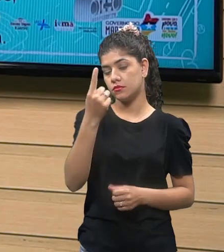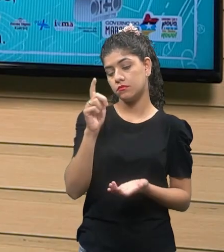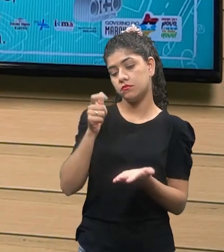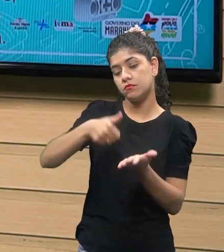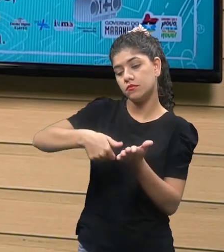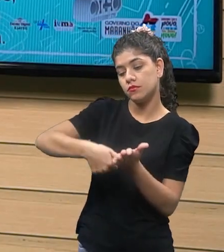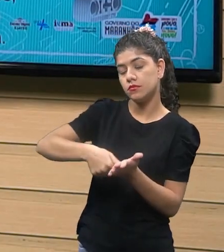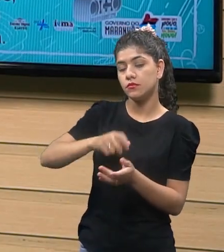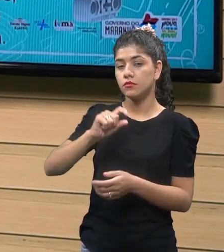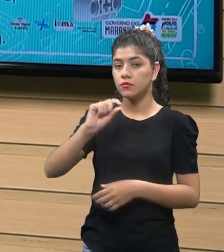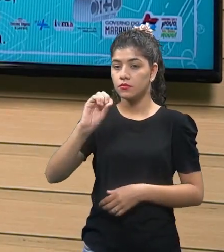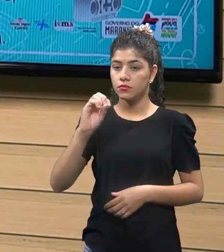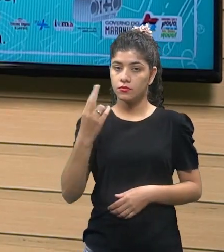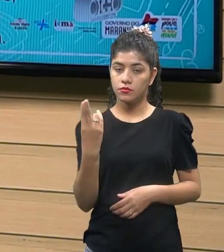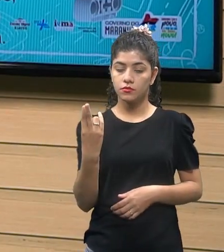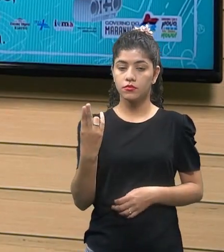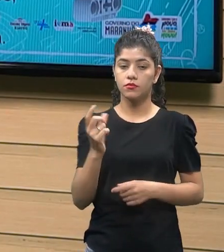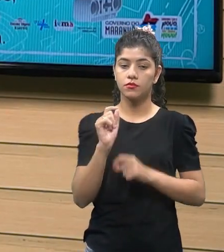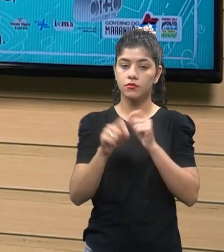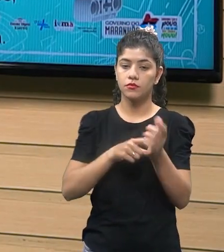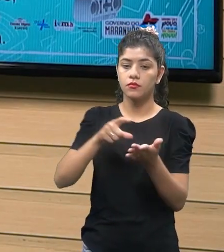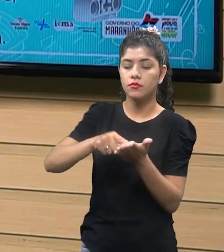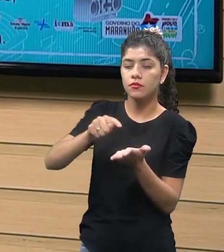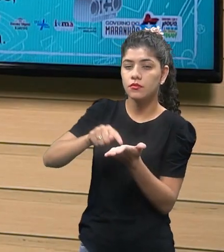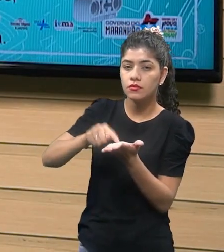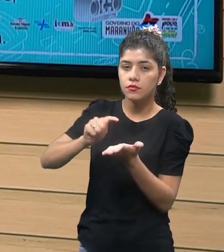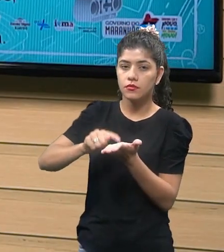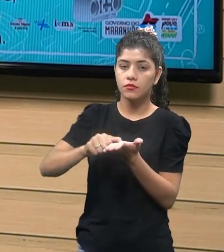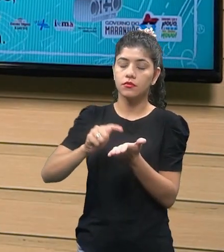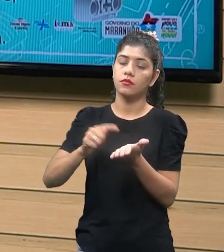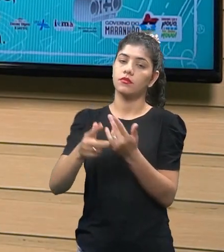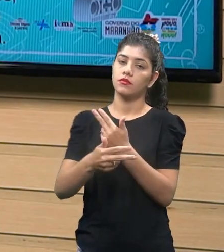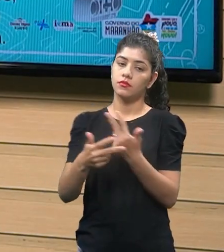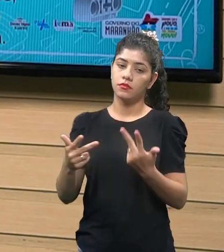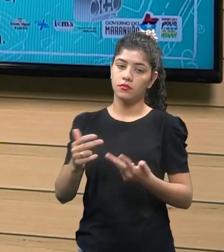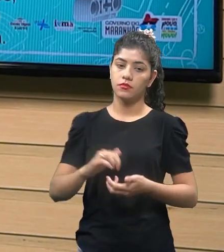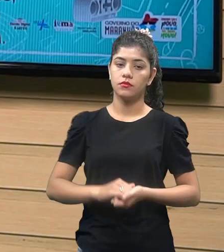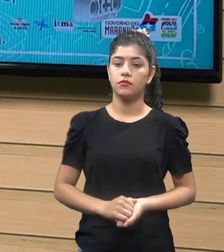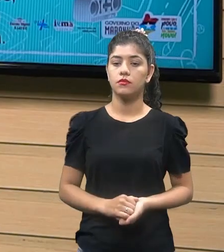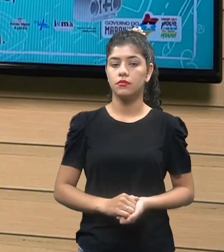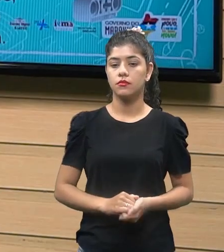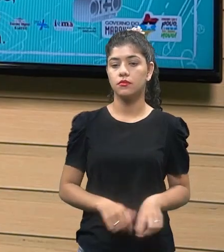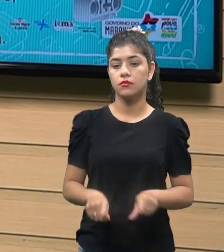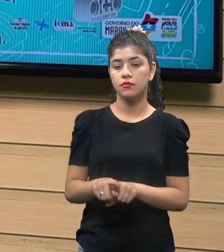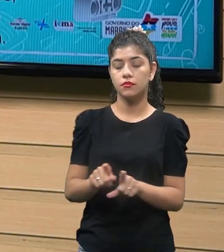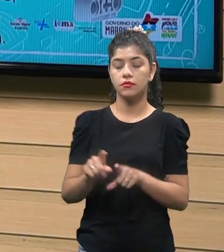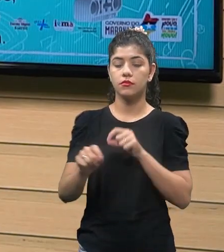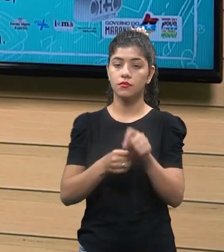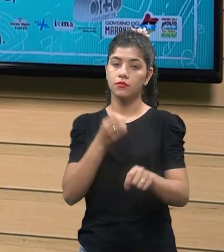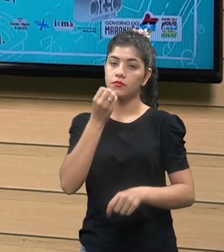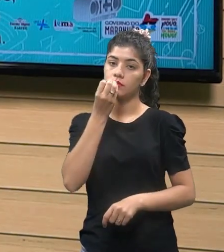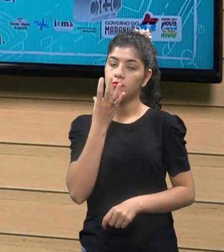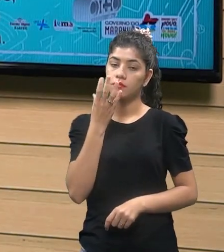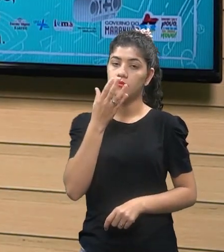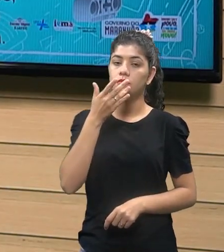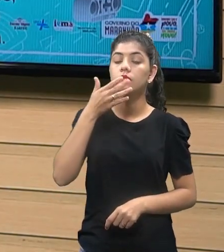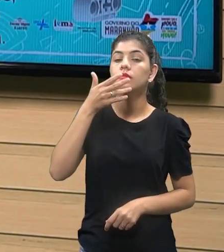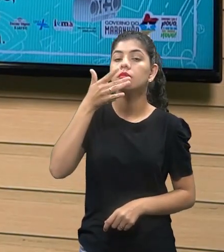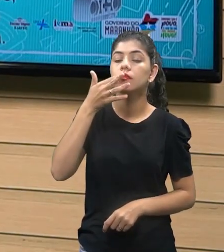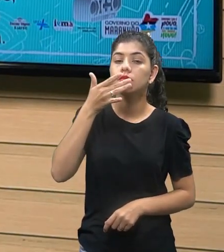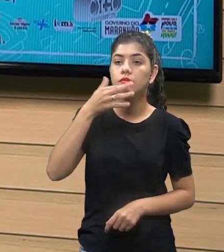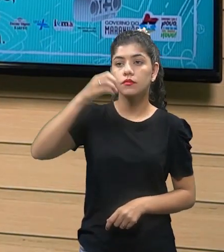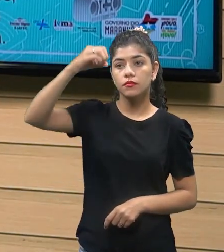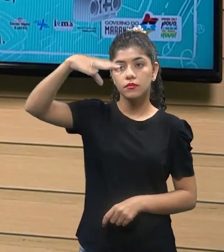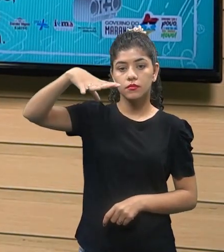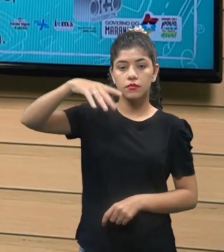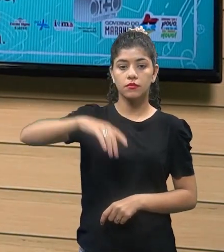o botão ou apertos múltiplos, né? Várias vezes que você aperta. E o sensor de cor, como você pode